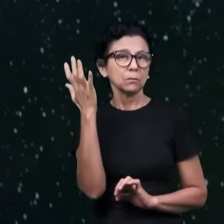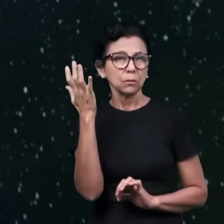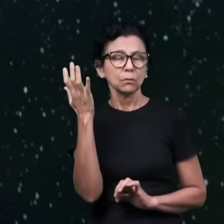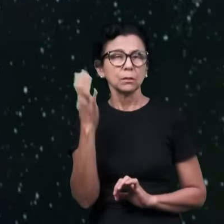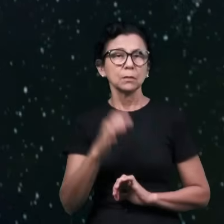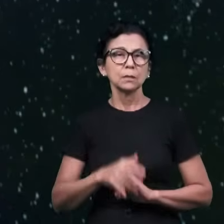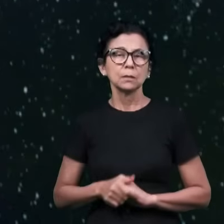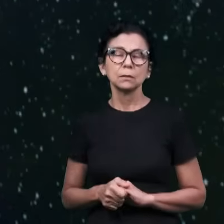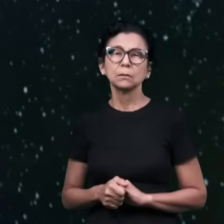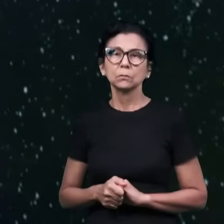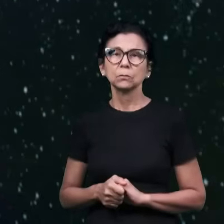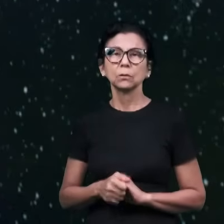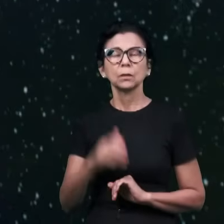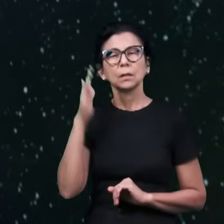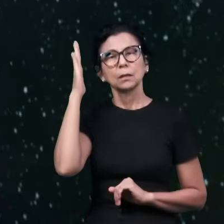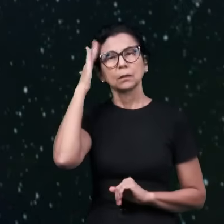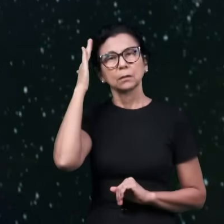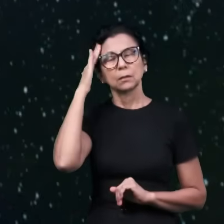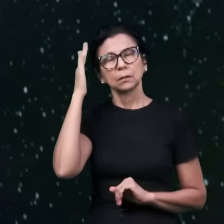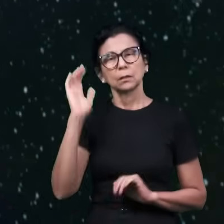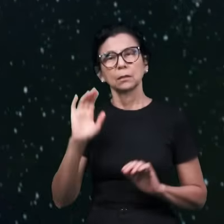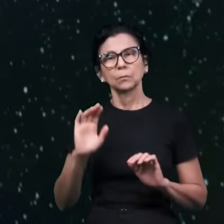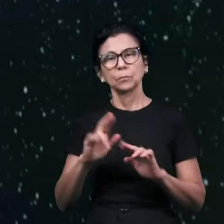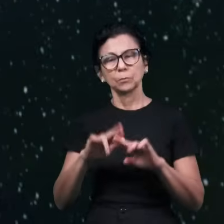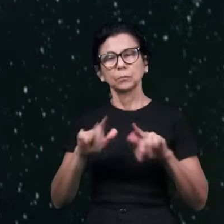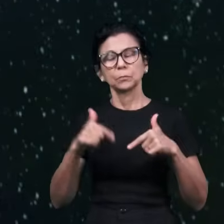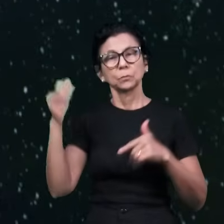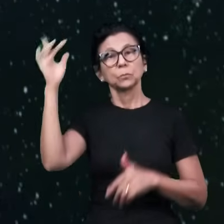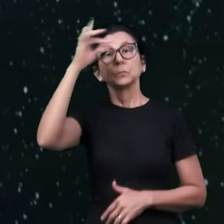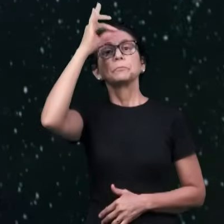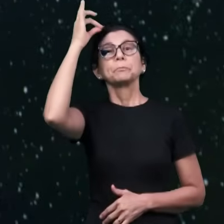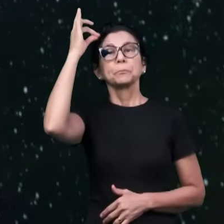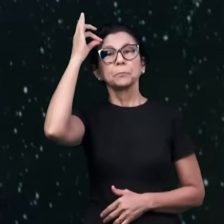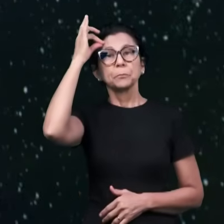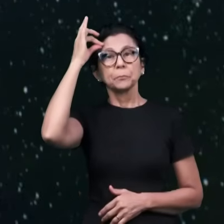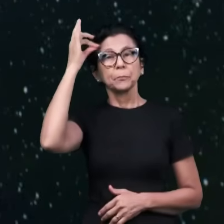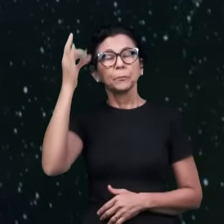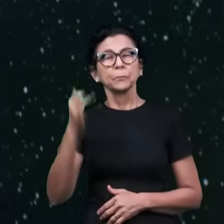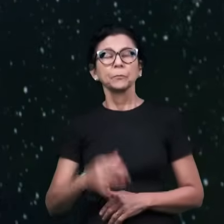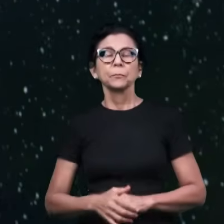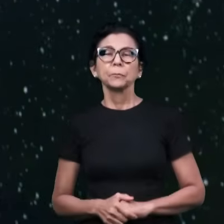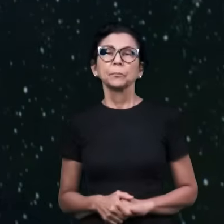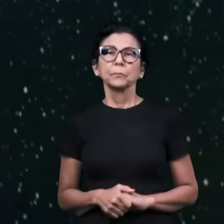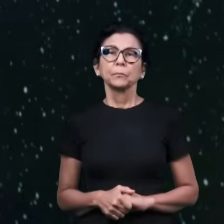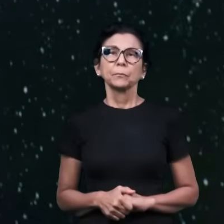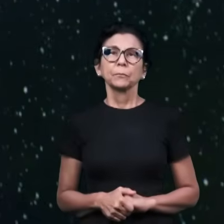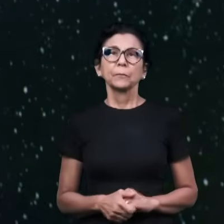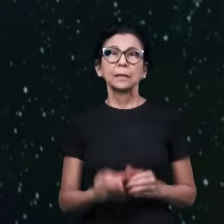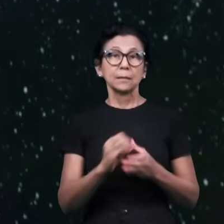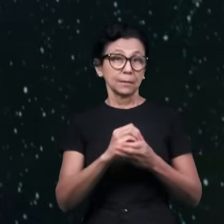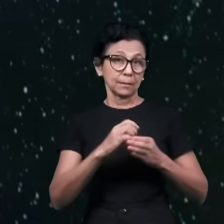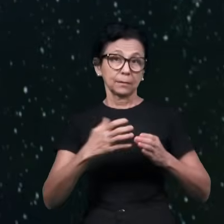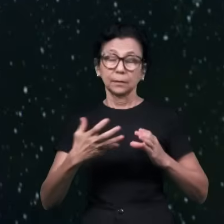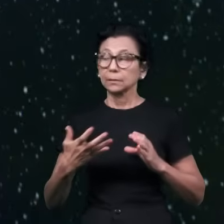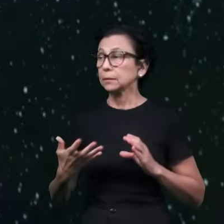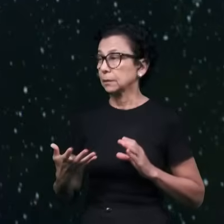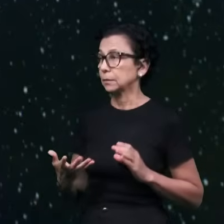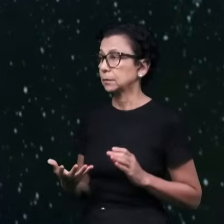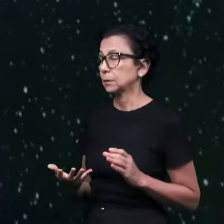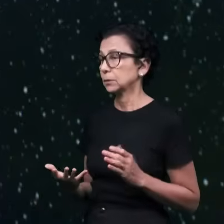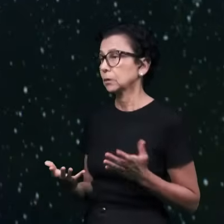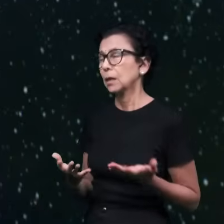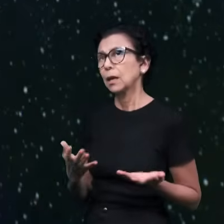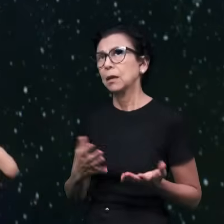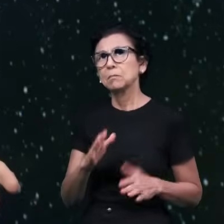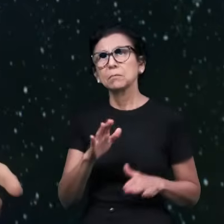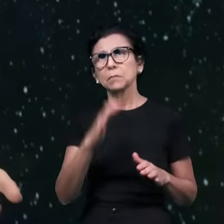pela operação profética do Espírito Santo. E essas designações, Josias, não são, alguém pode pensar,